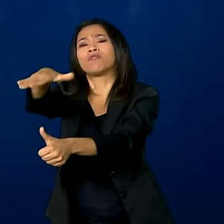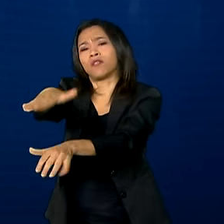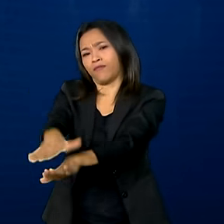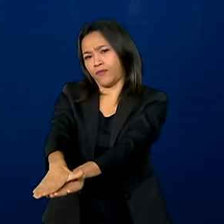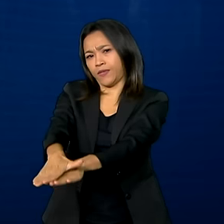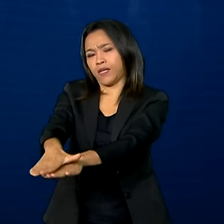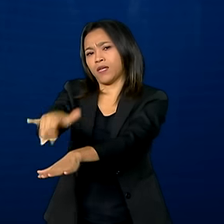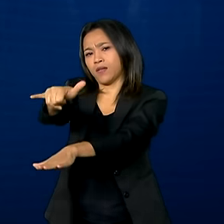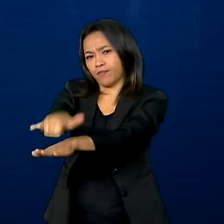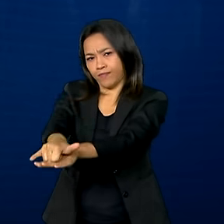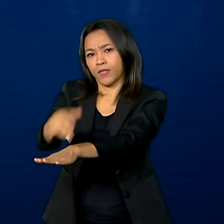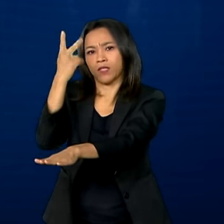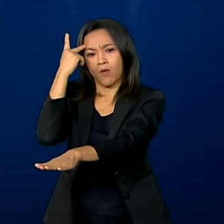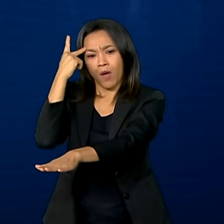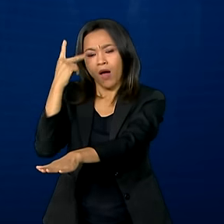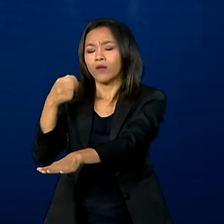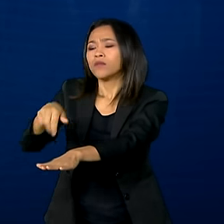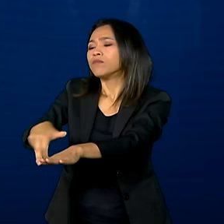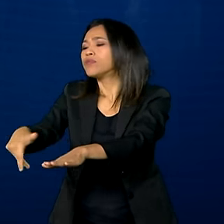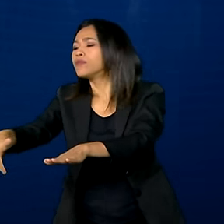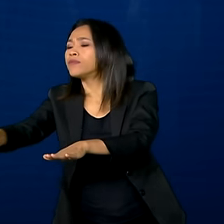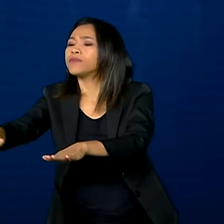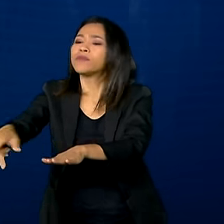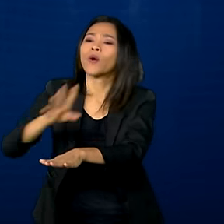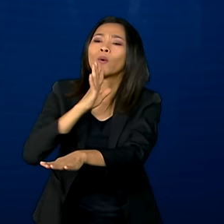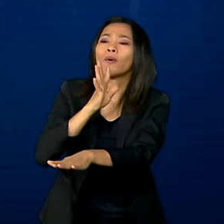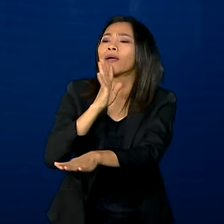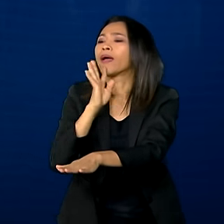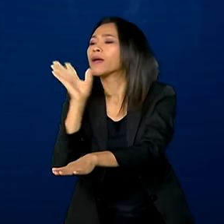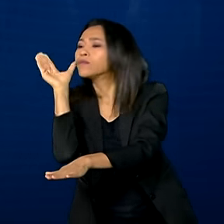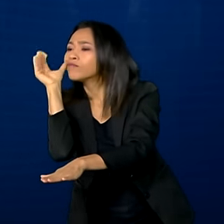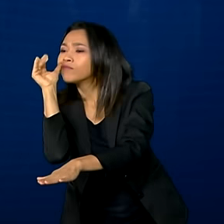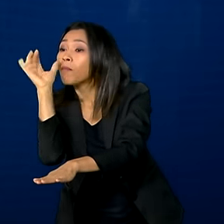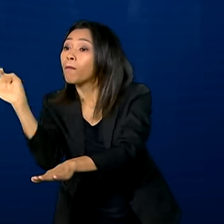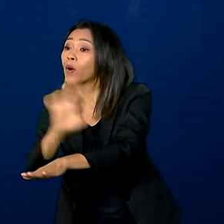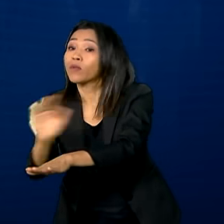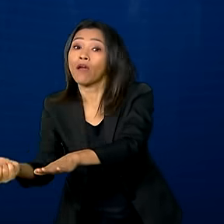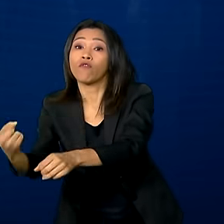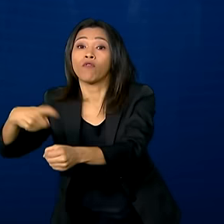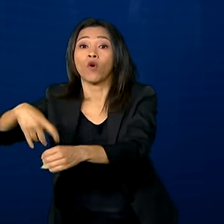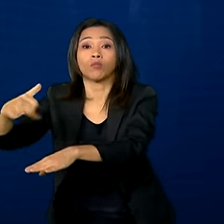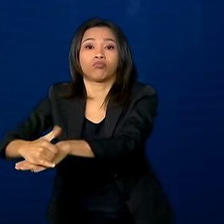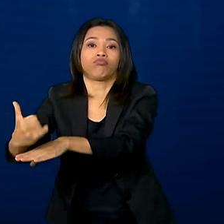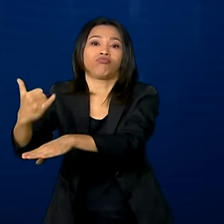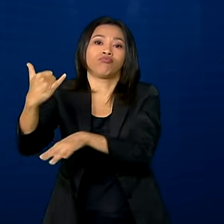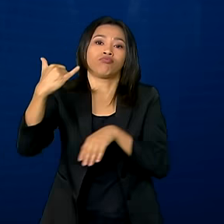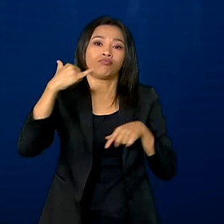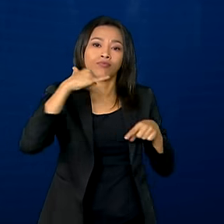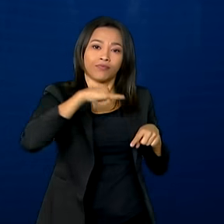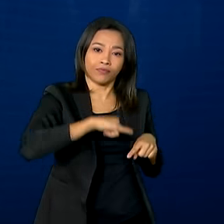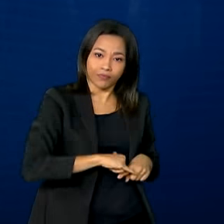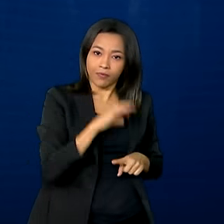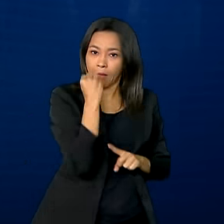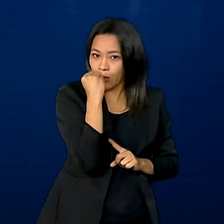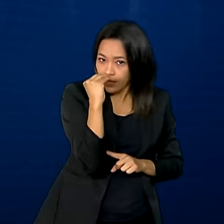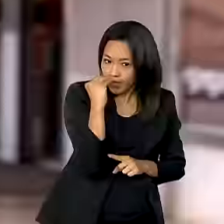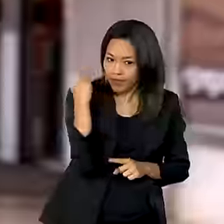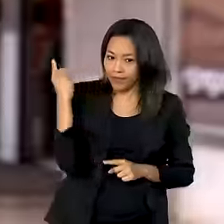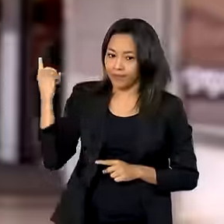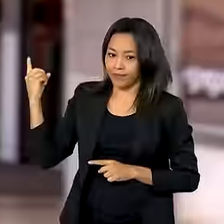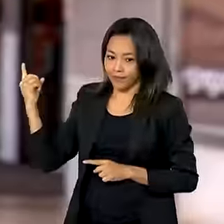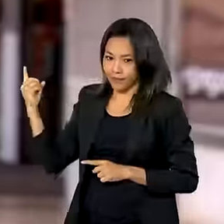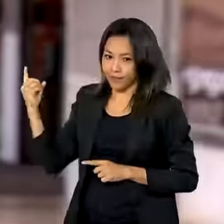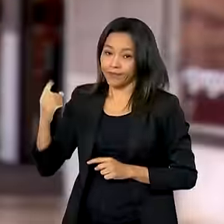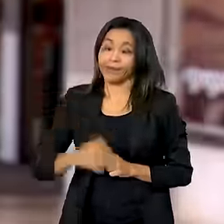Você desembarca, conhece São Paulo e depois embarca novamente com um destino a Porto Alegre.